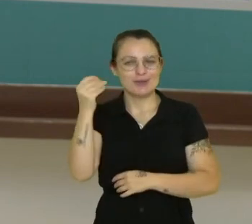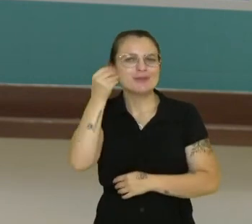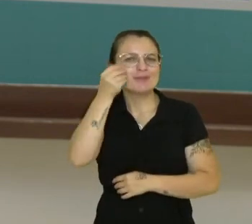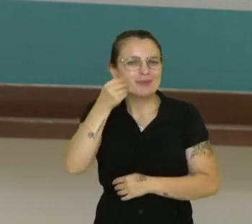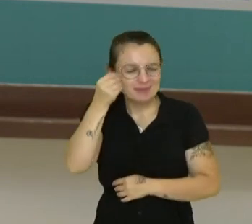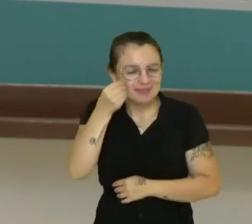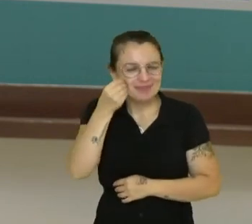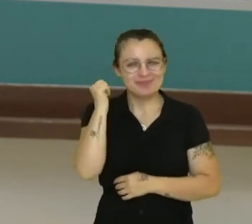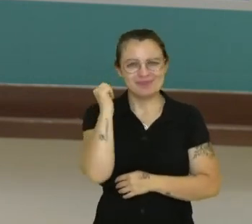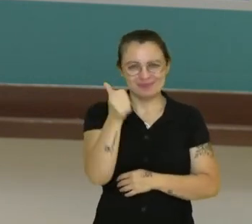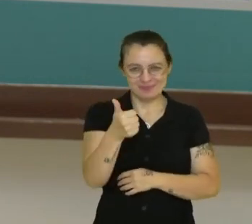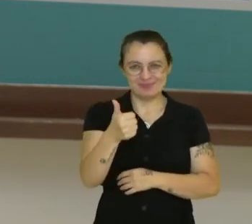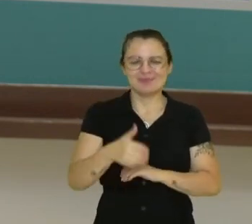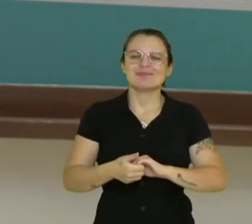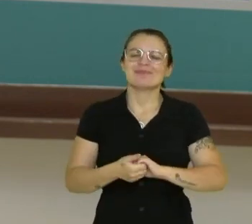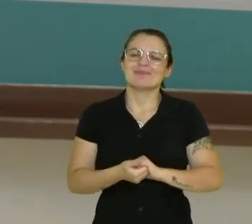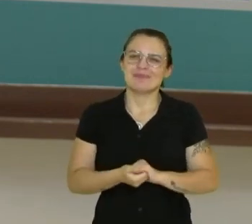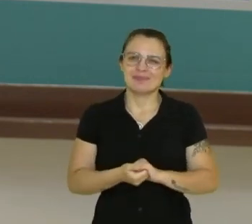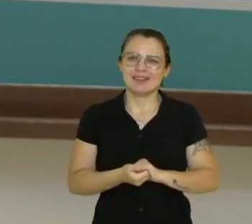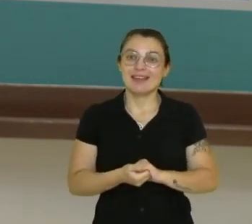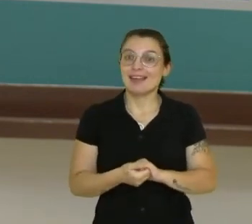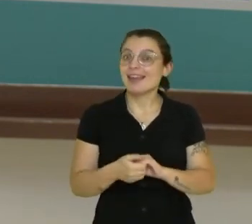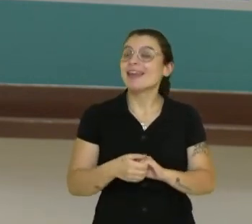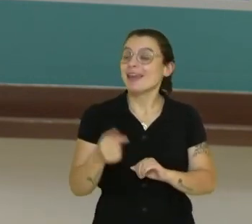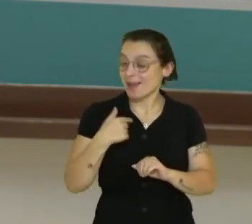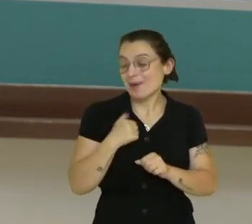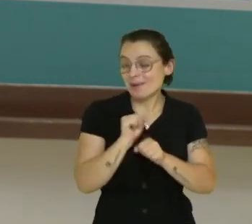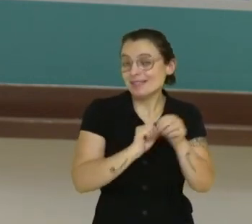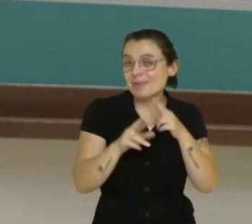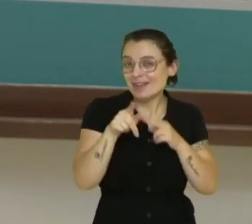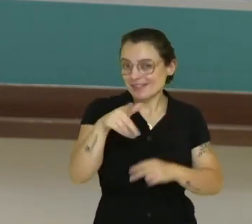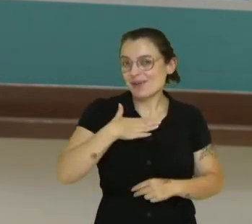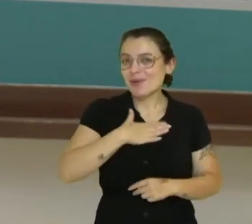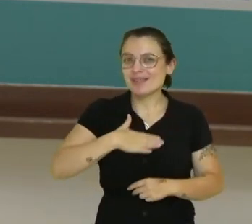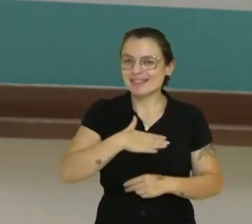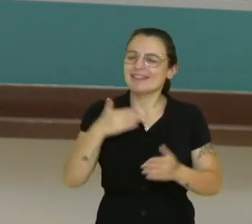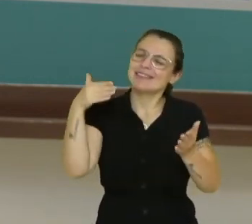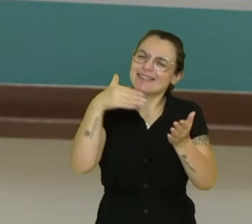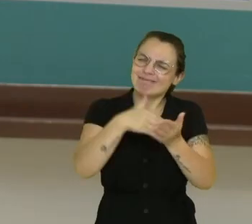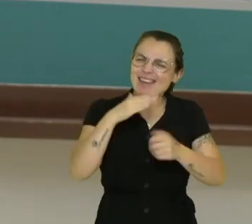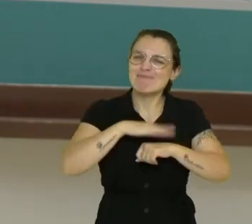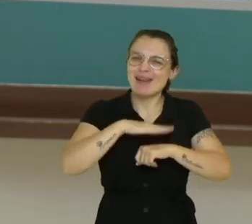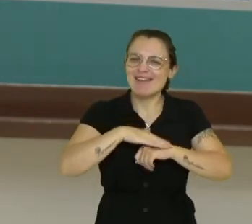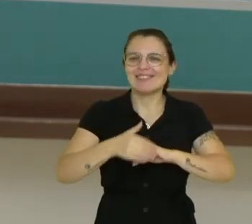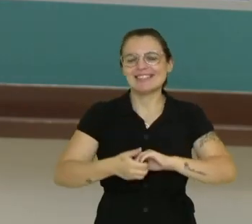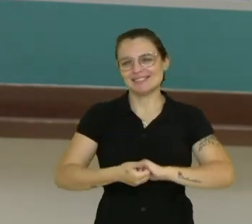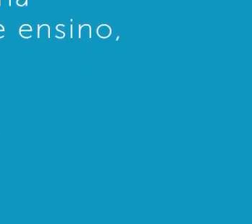experimentações musicais. Eu espero que você tenha gostado e até breve!